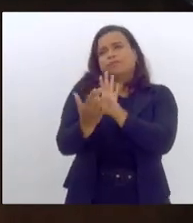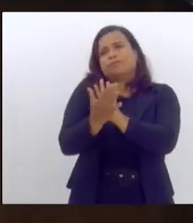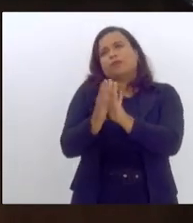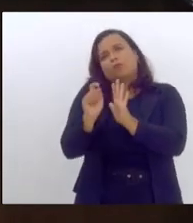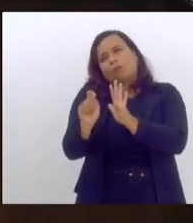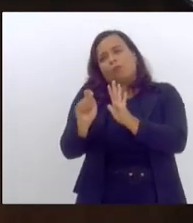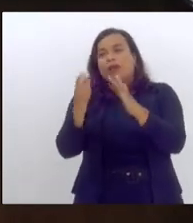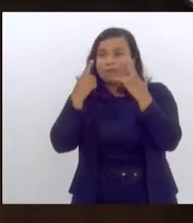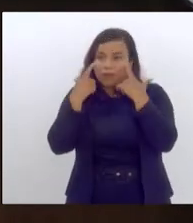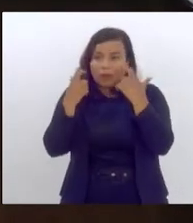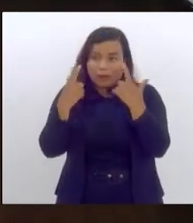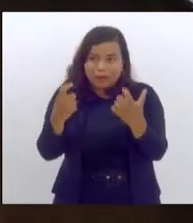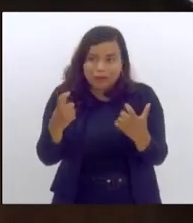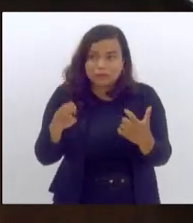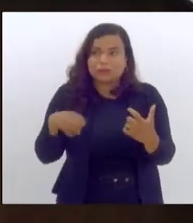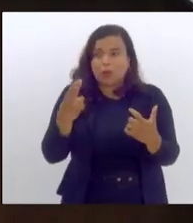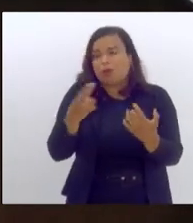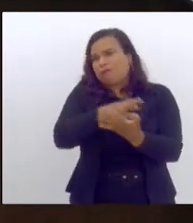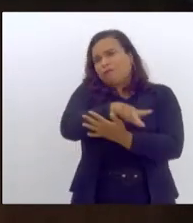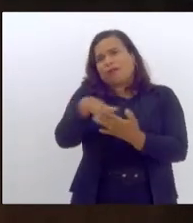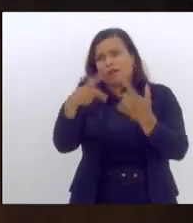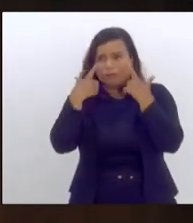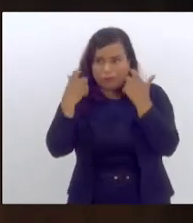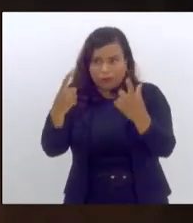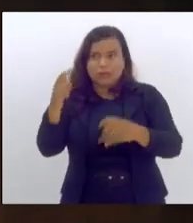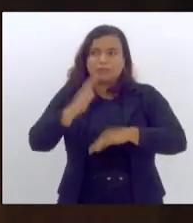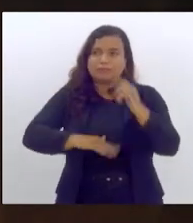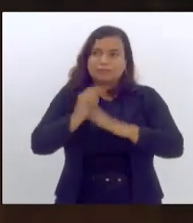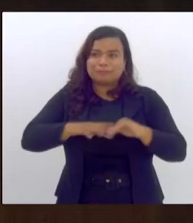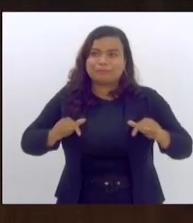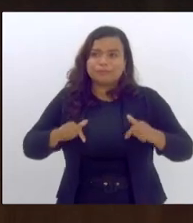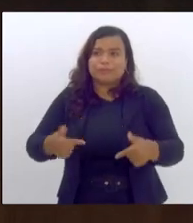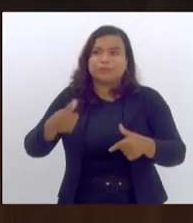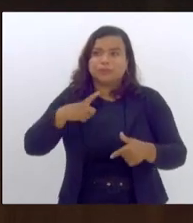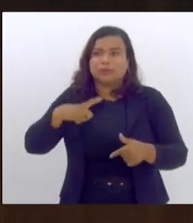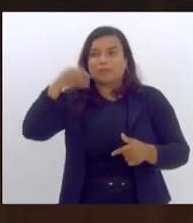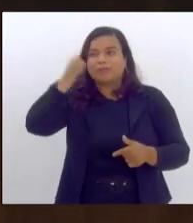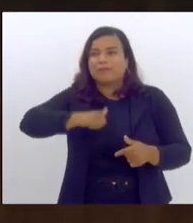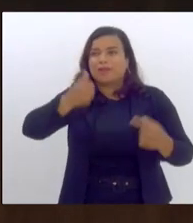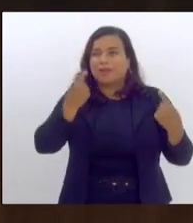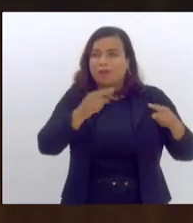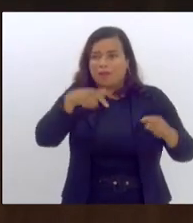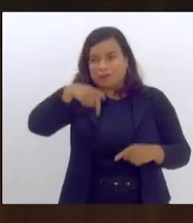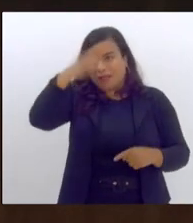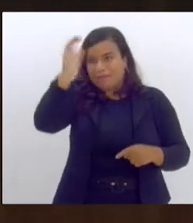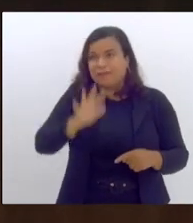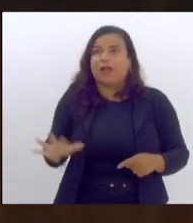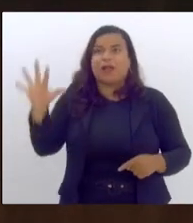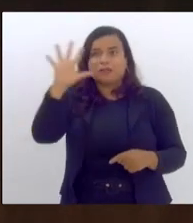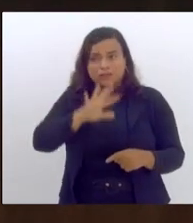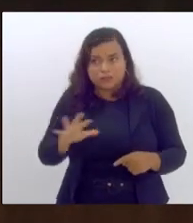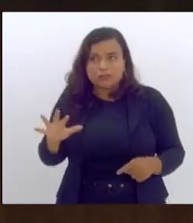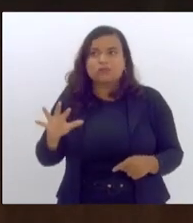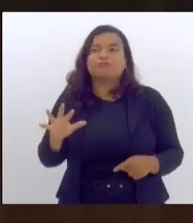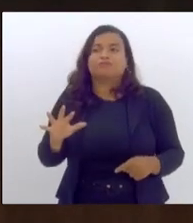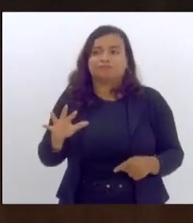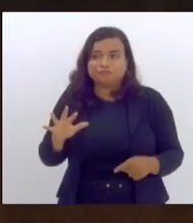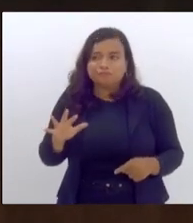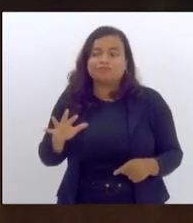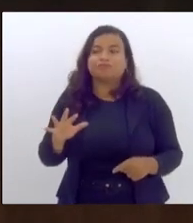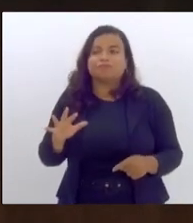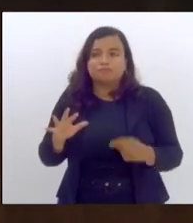a violência ou as violências praticadas contra as mulheres no Brasil inteiro, elas